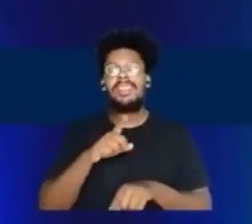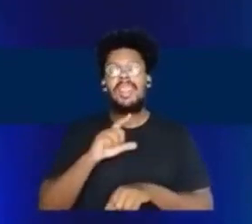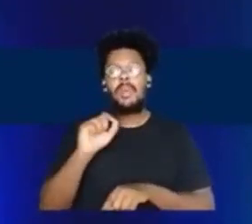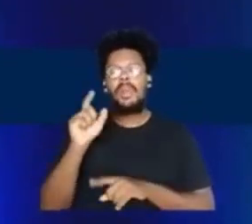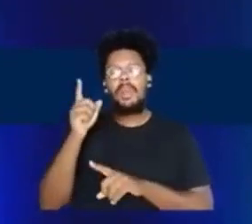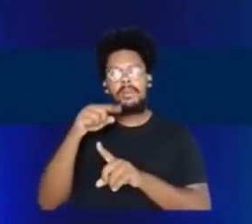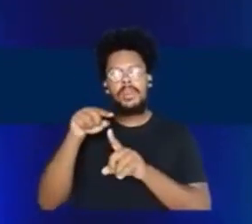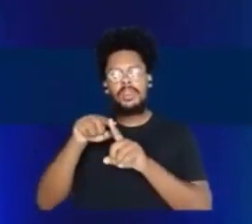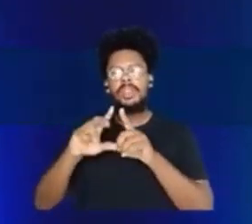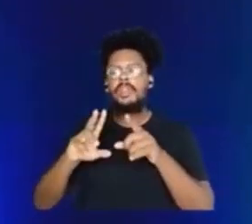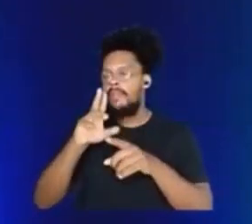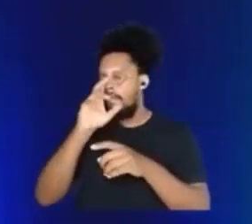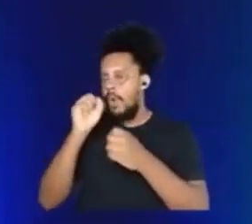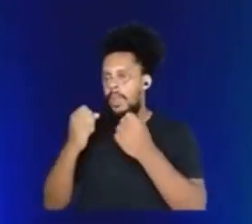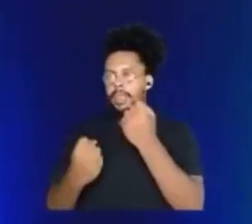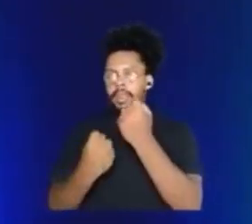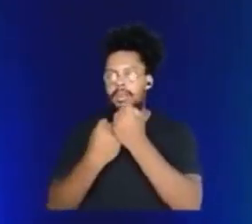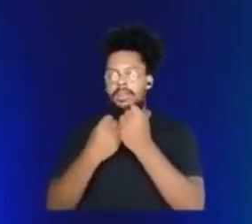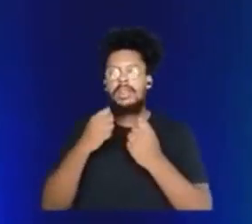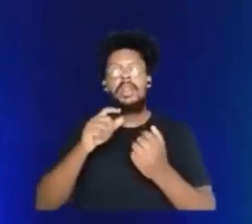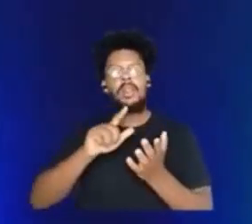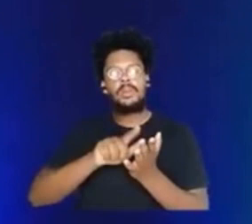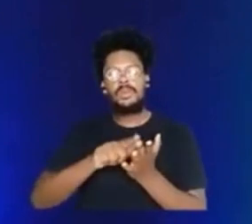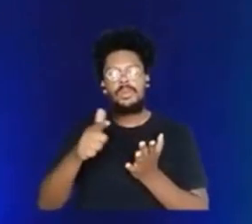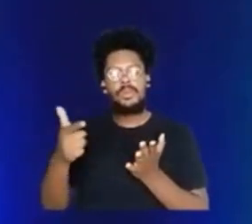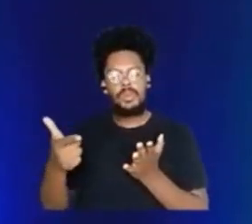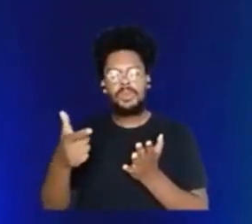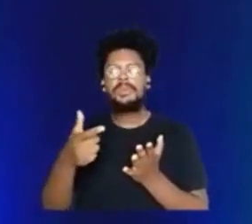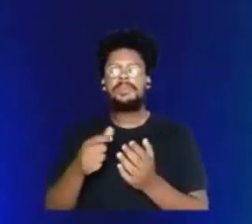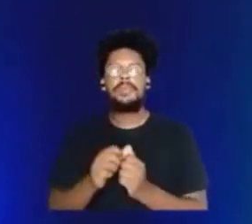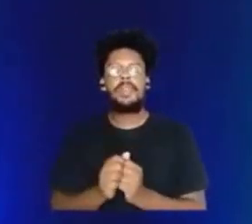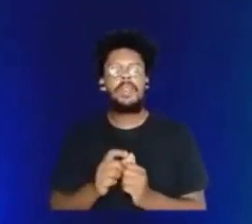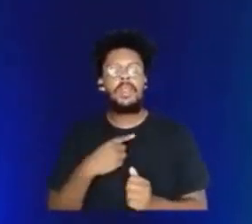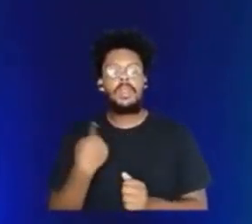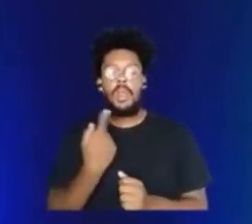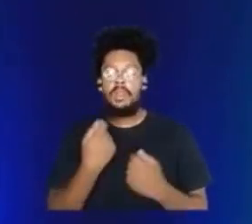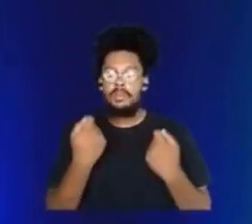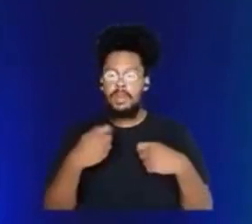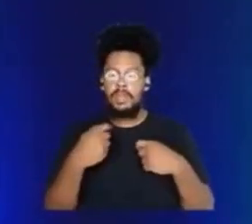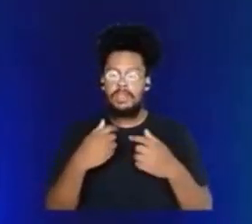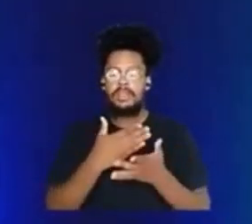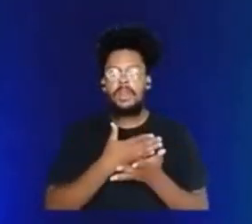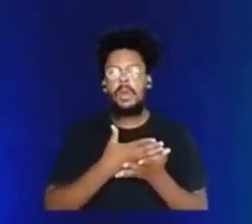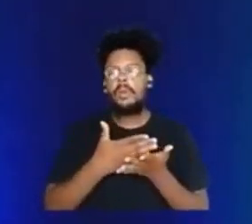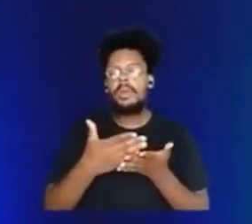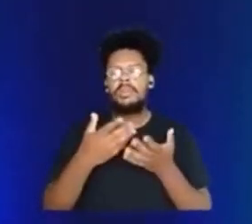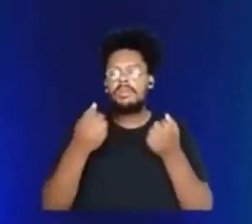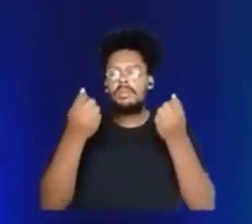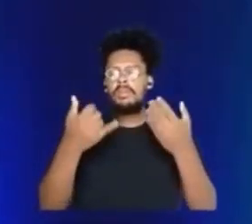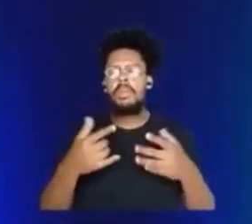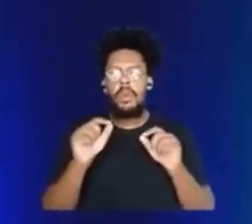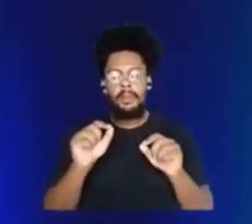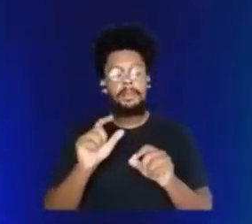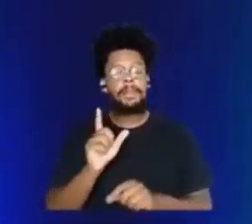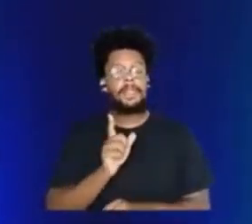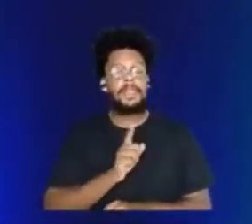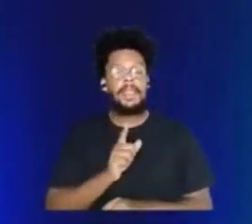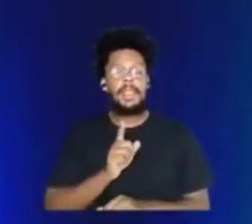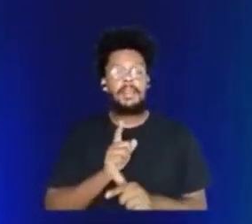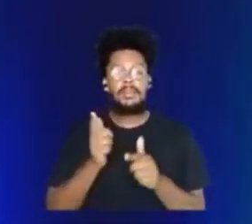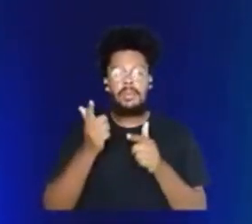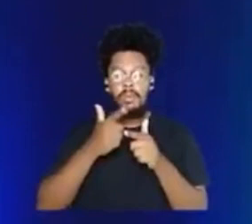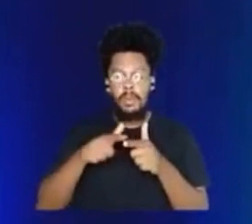que a gente precisa fazer algumas considerações iniciais em termos de algumas premissas. Primeiro, temos um problema, né? Acho que a